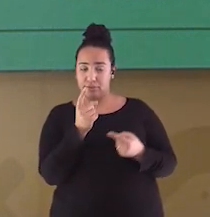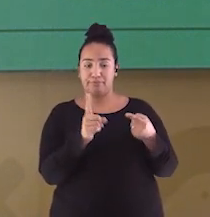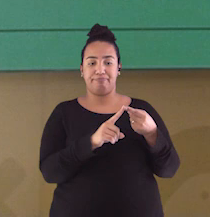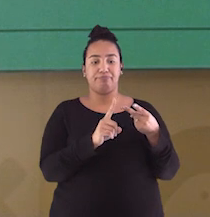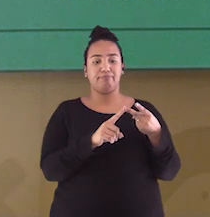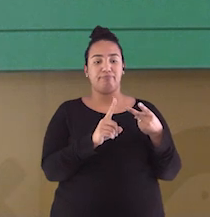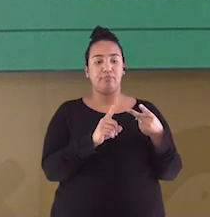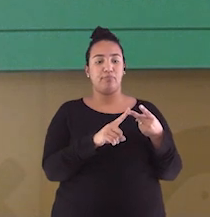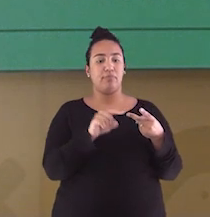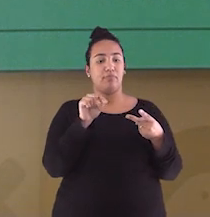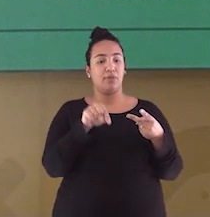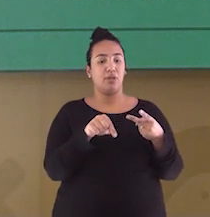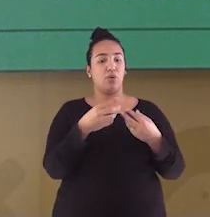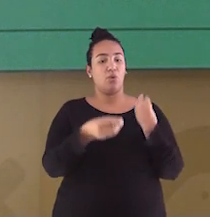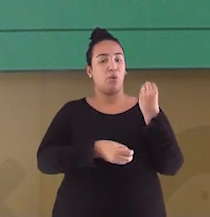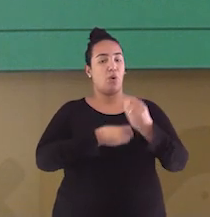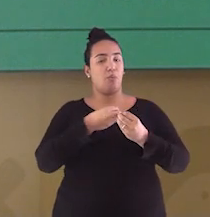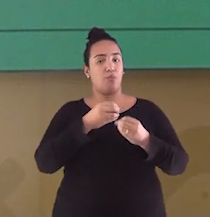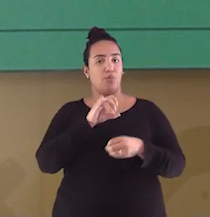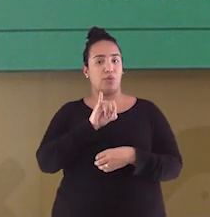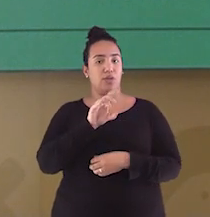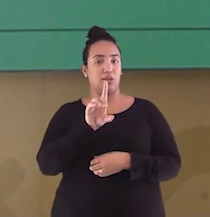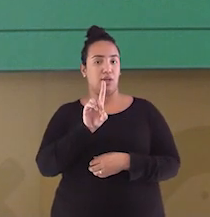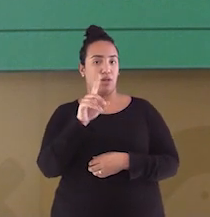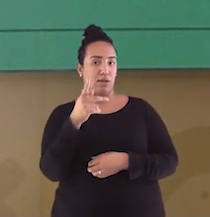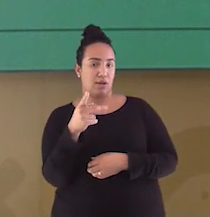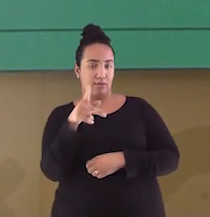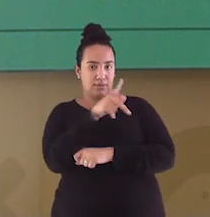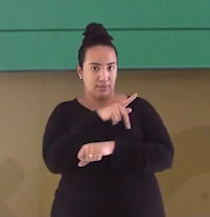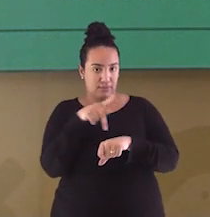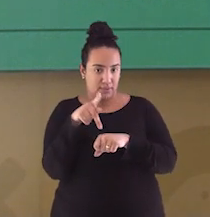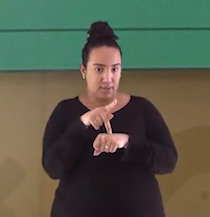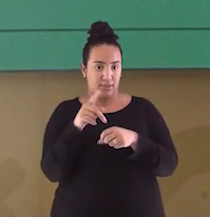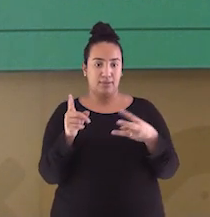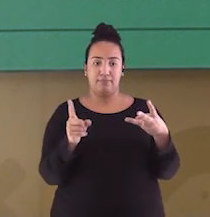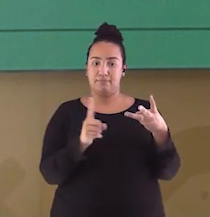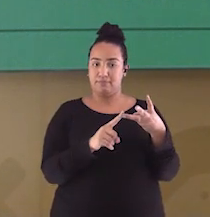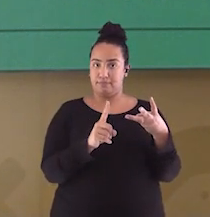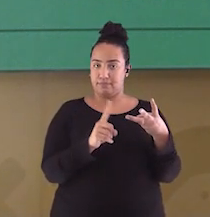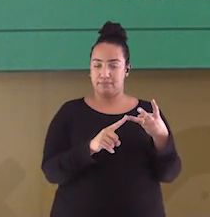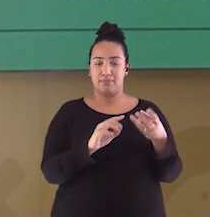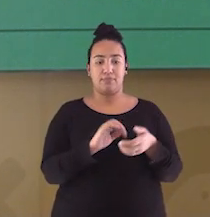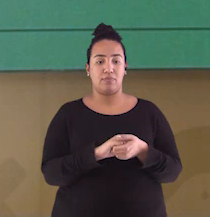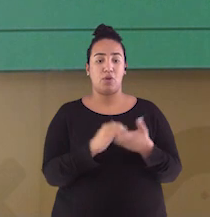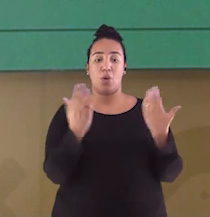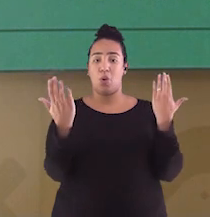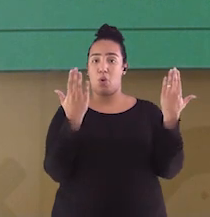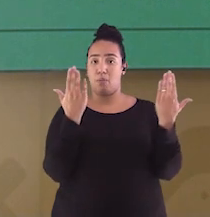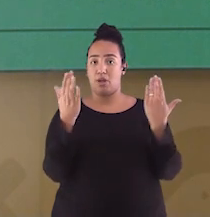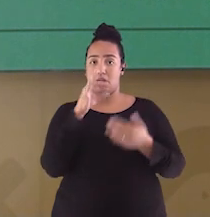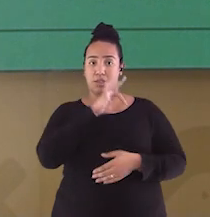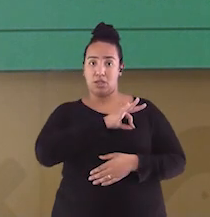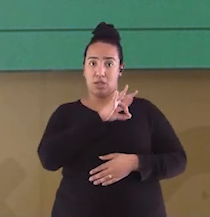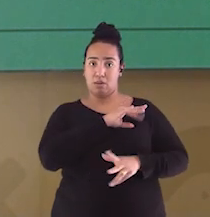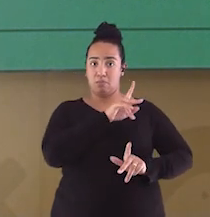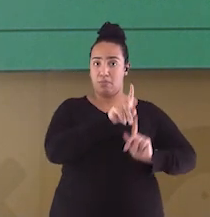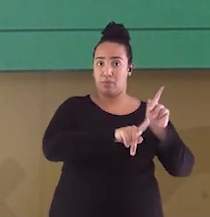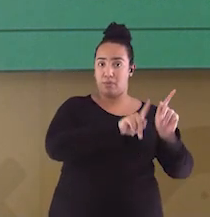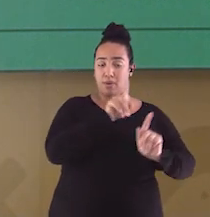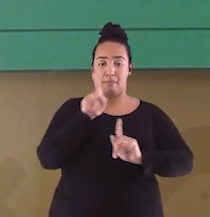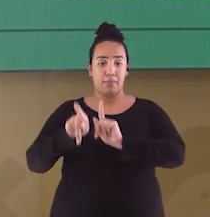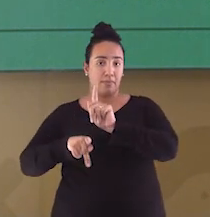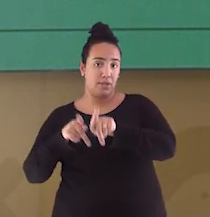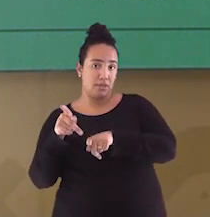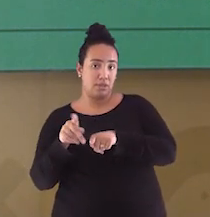B, índice de desenvolvimento humano do país. Letra C, a comparação de renda média da